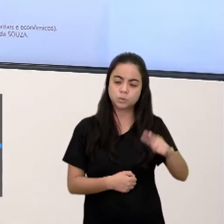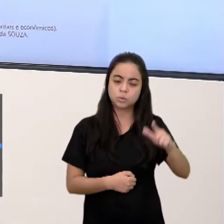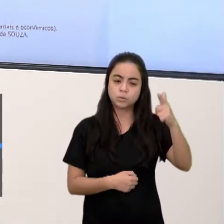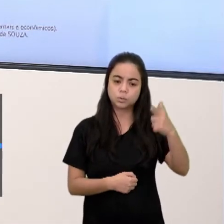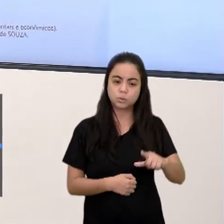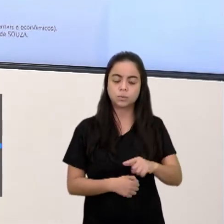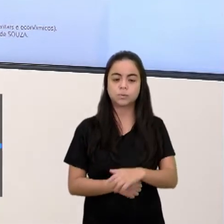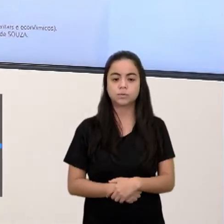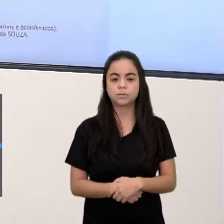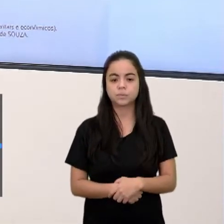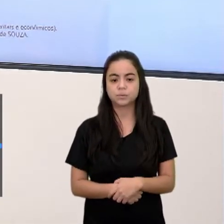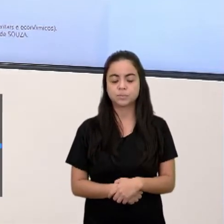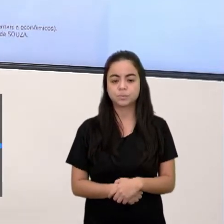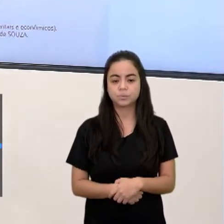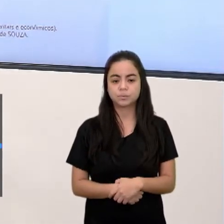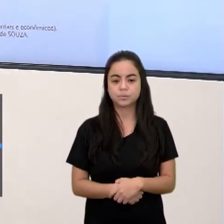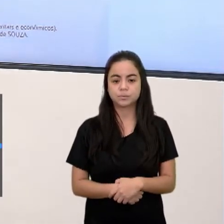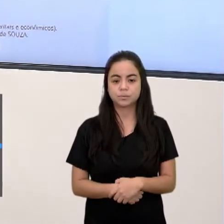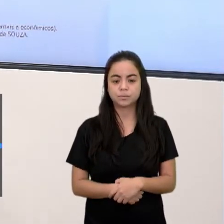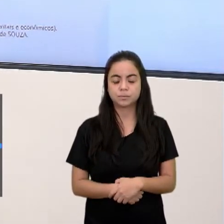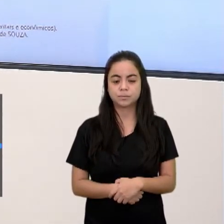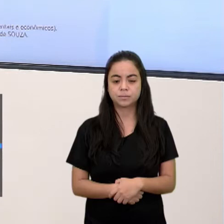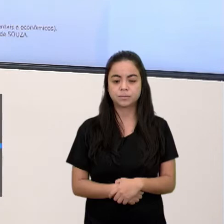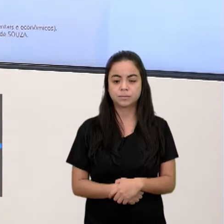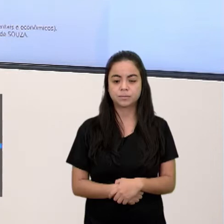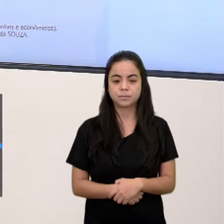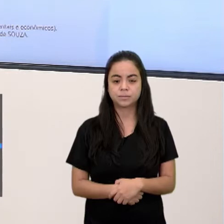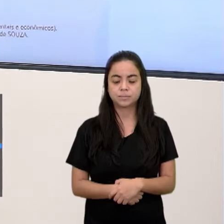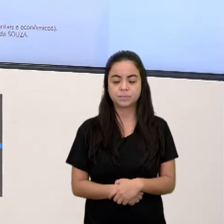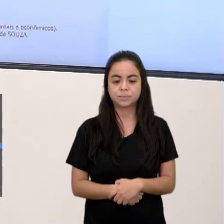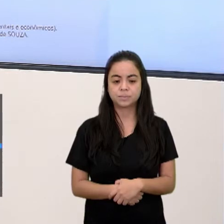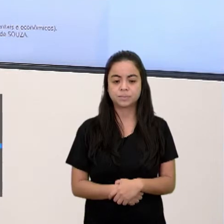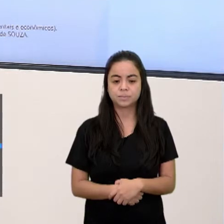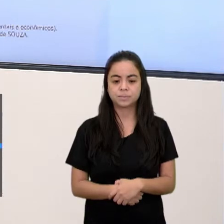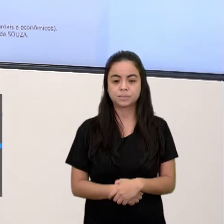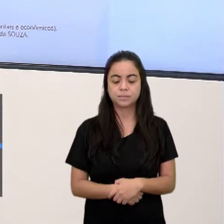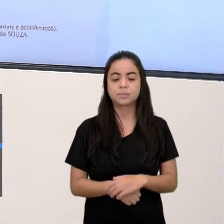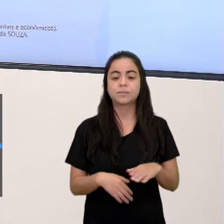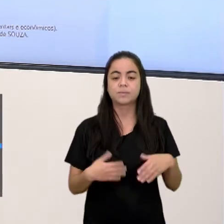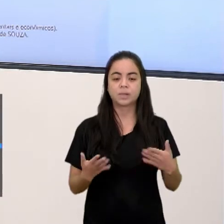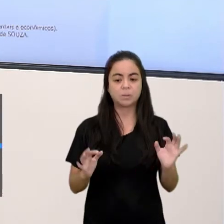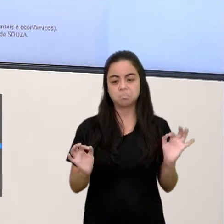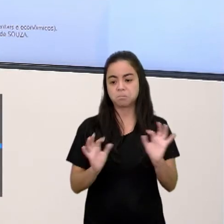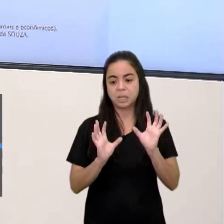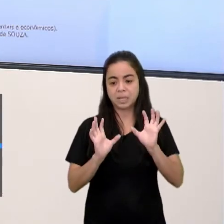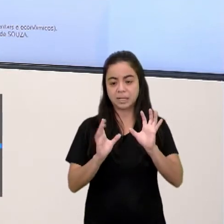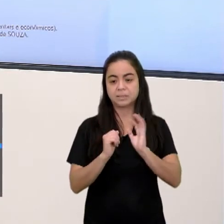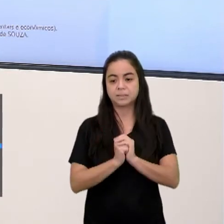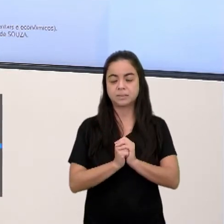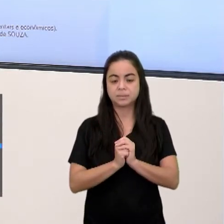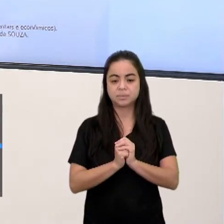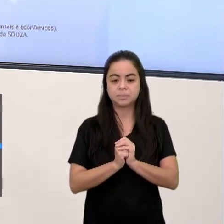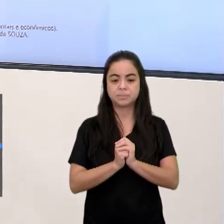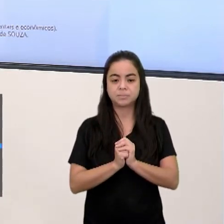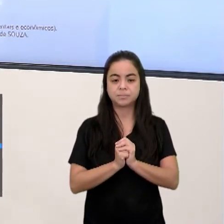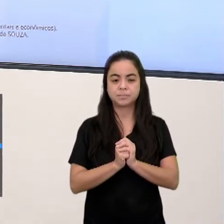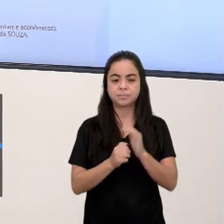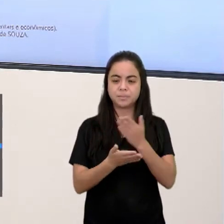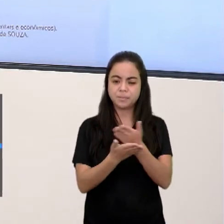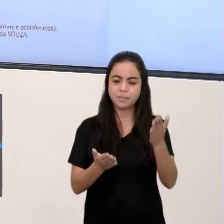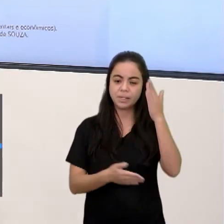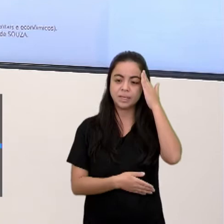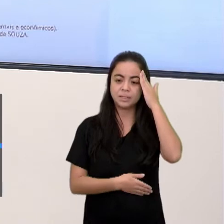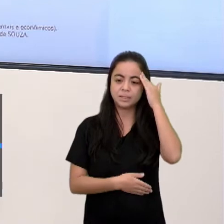no gerador, ir para a rede de transmissão e recomeçar o ciclo. Tá certo? Então é assim basicamente que funciona uma turbina. Você